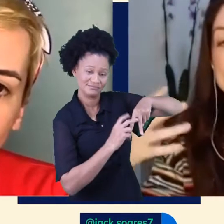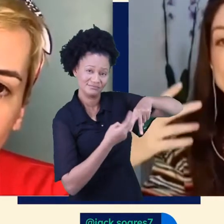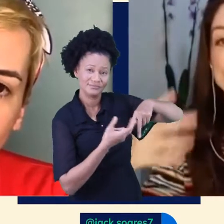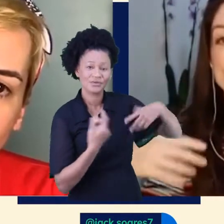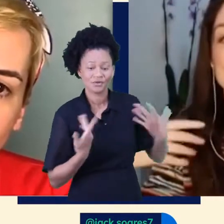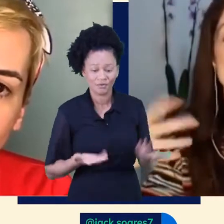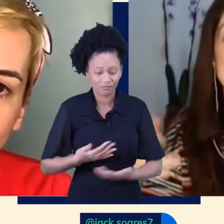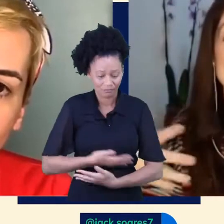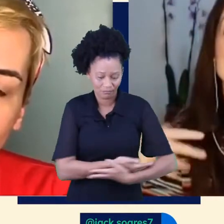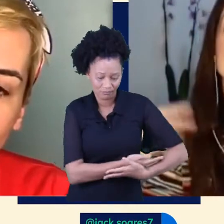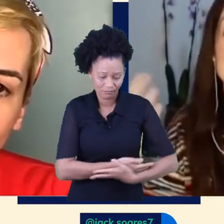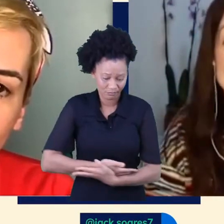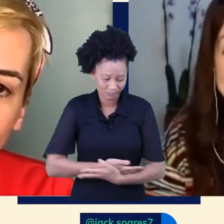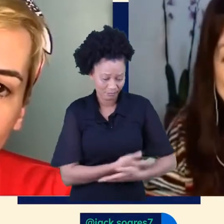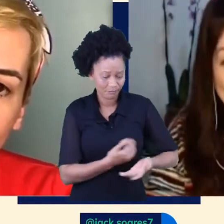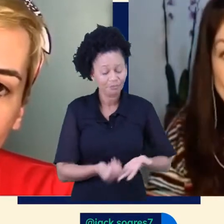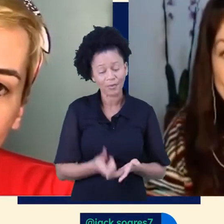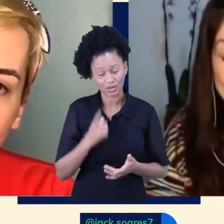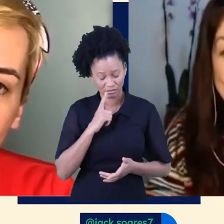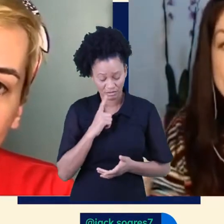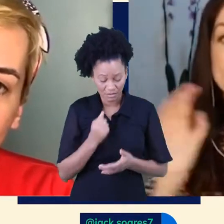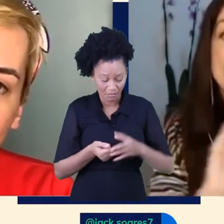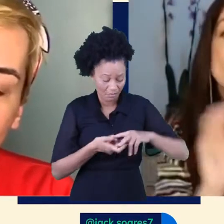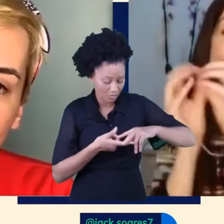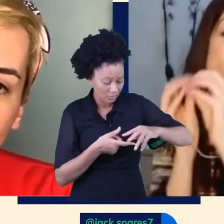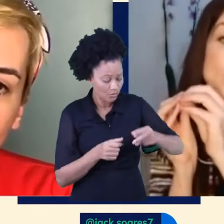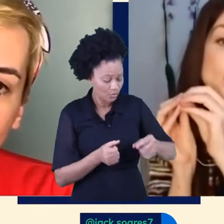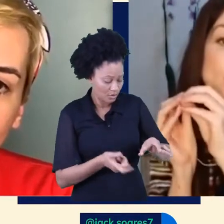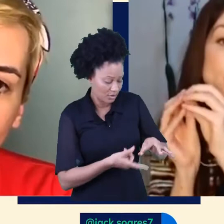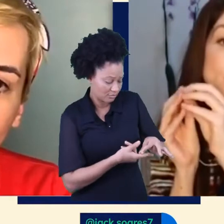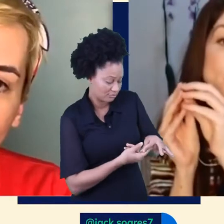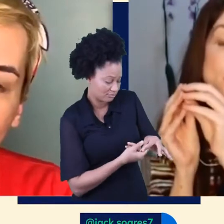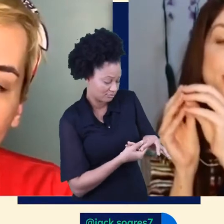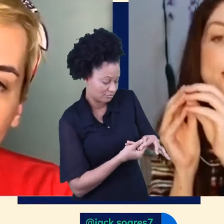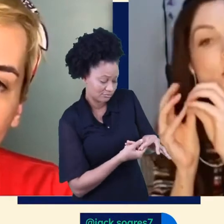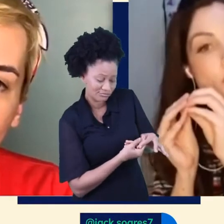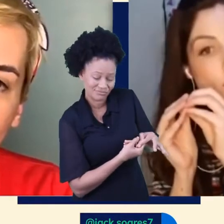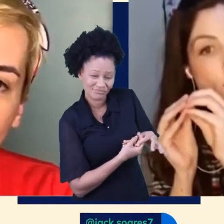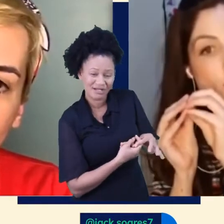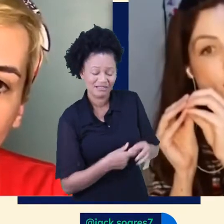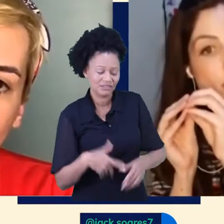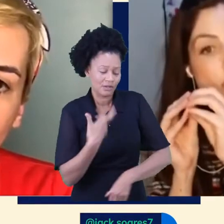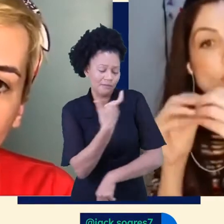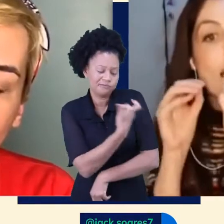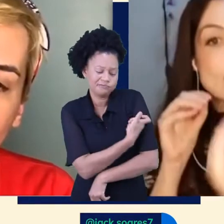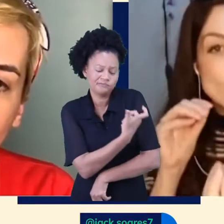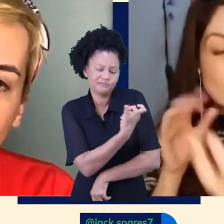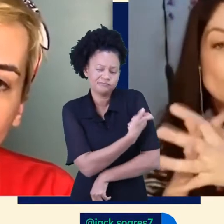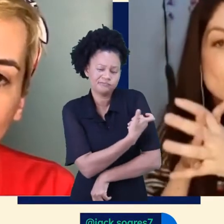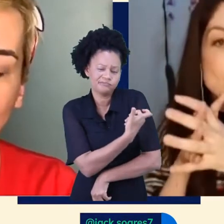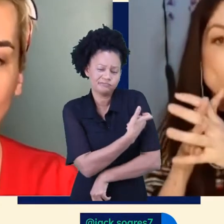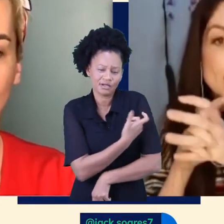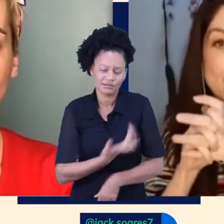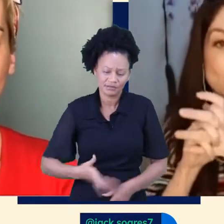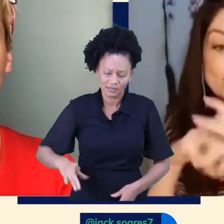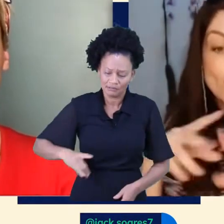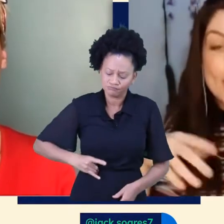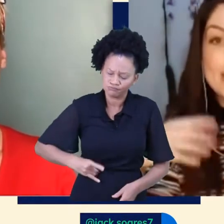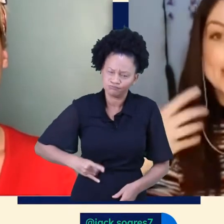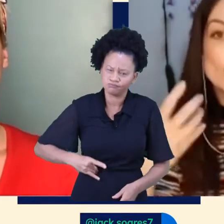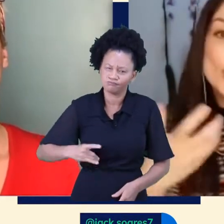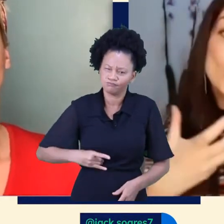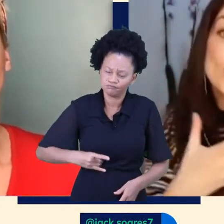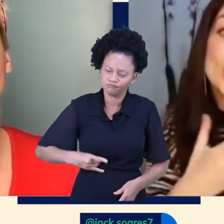muita injeção de hormônio, de testosterona, e ao invés do bebê nascer com clitóris pequenininho, nasce com clitóris aumentado.